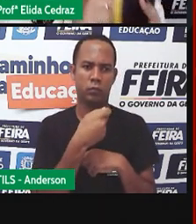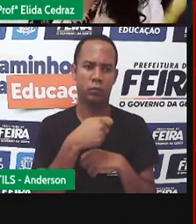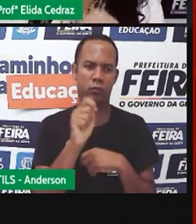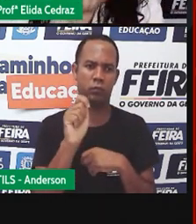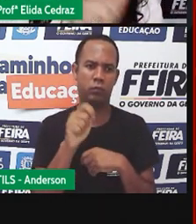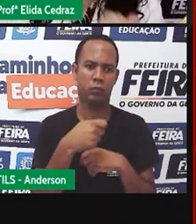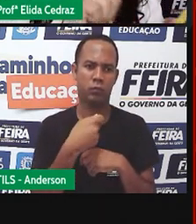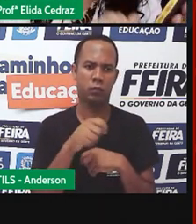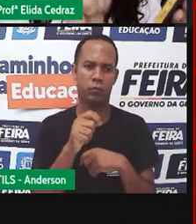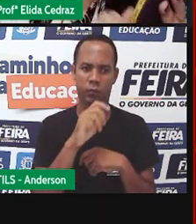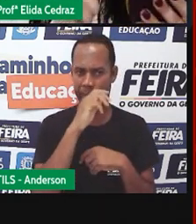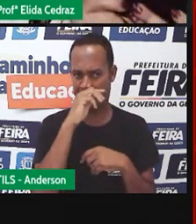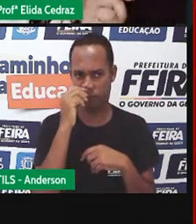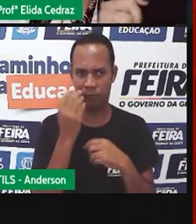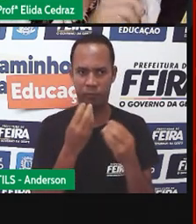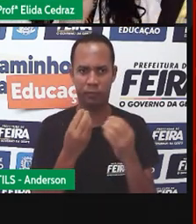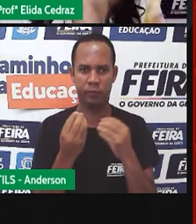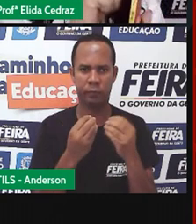Ó.